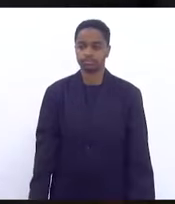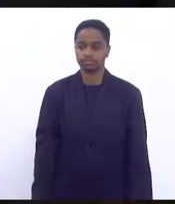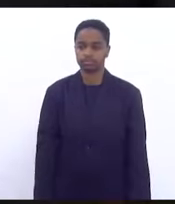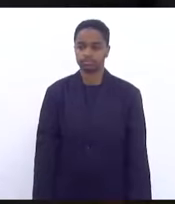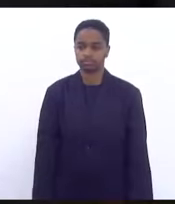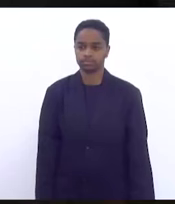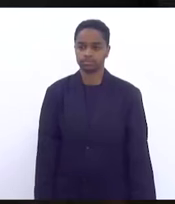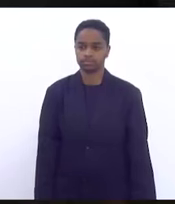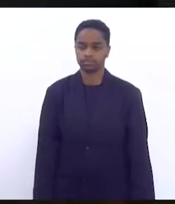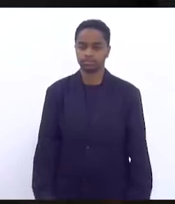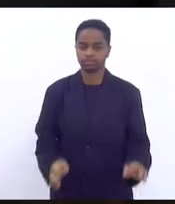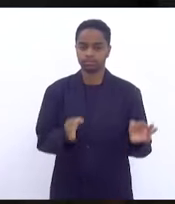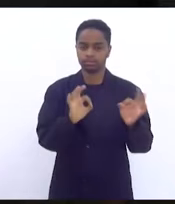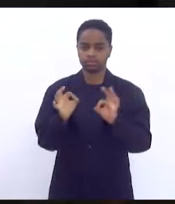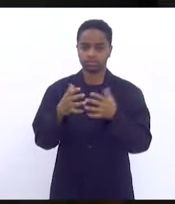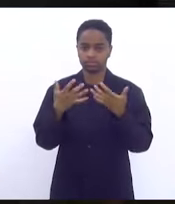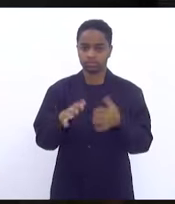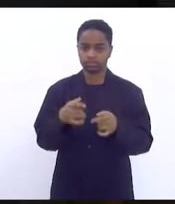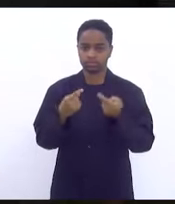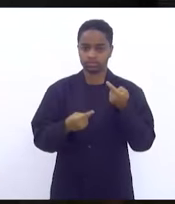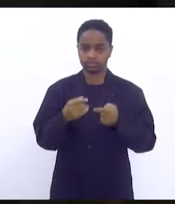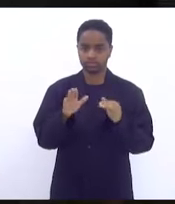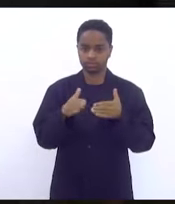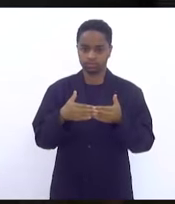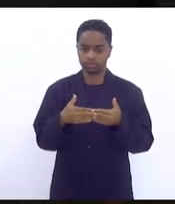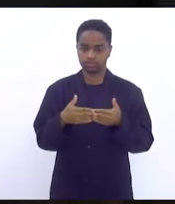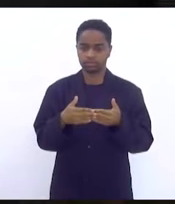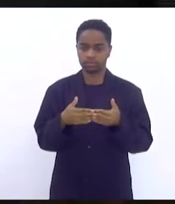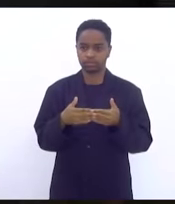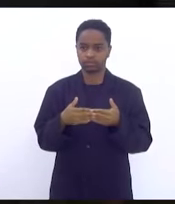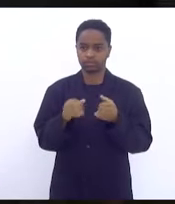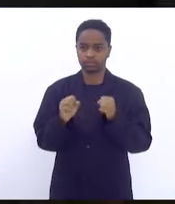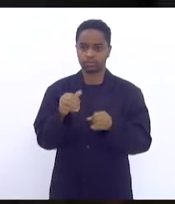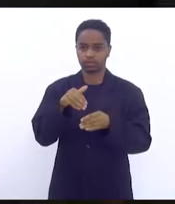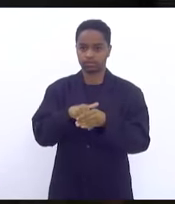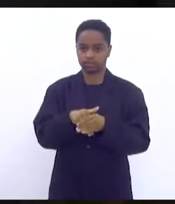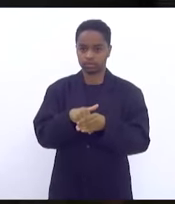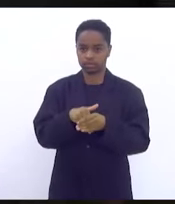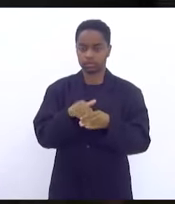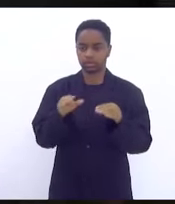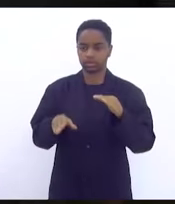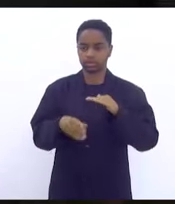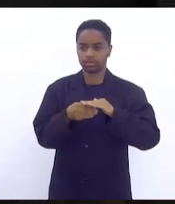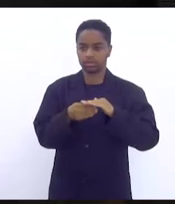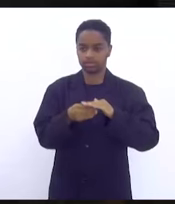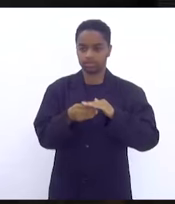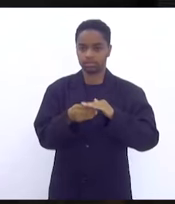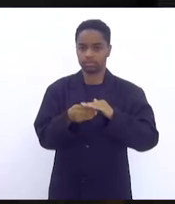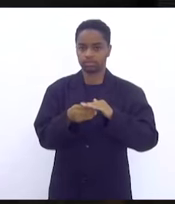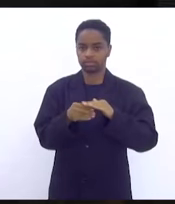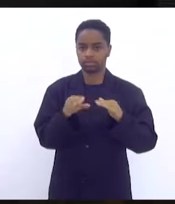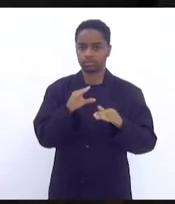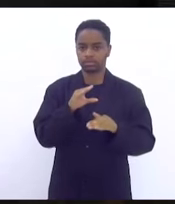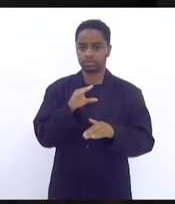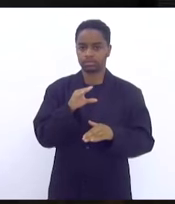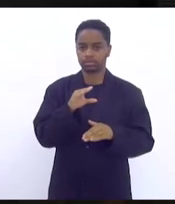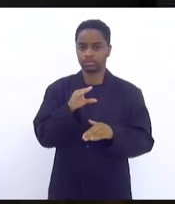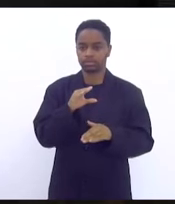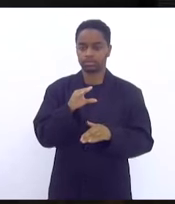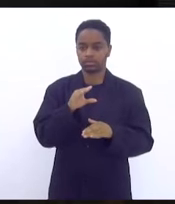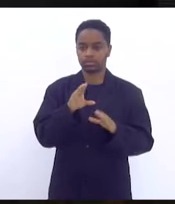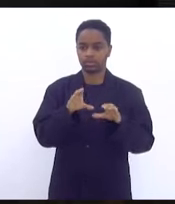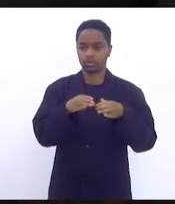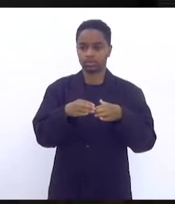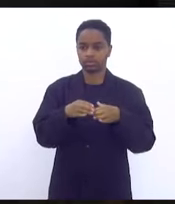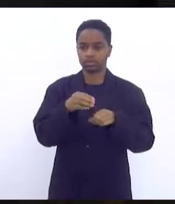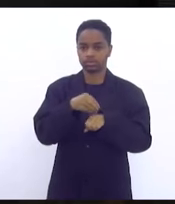Obrigada, deputado. Não havendo mais quem queira discutir, encerrada a discussão. Em votação, a emenda da Comissão de Indicação Legislativa.